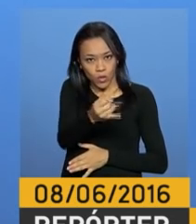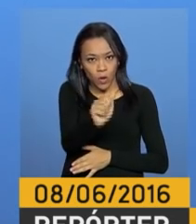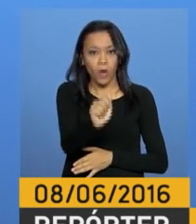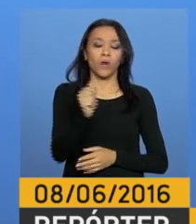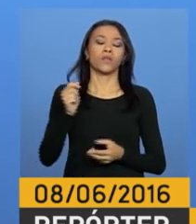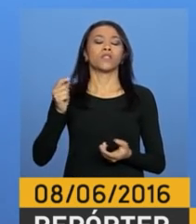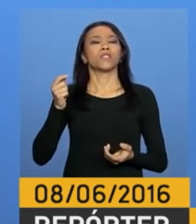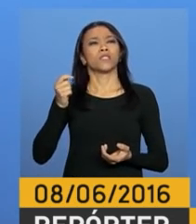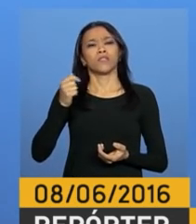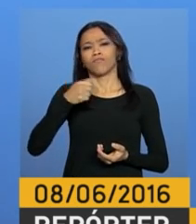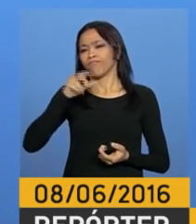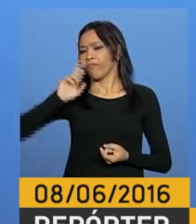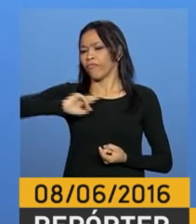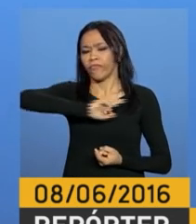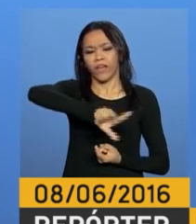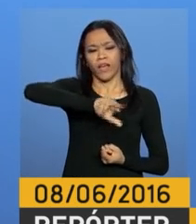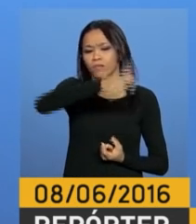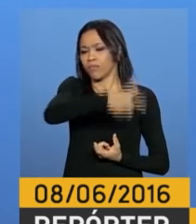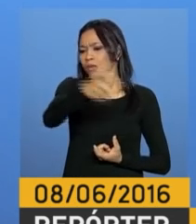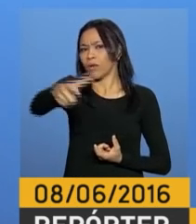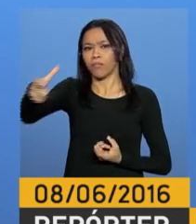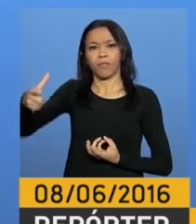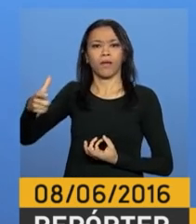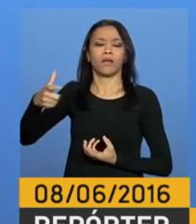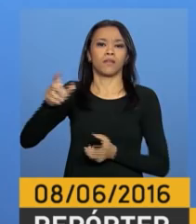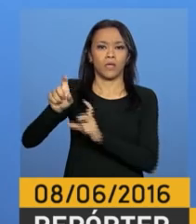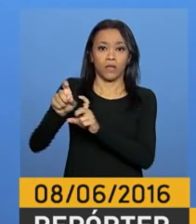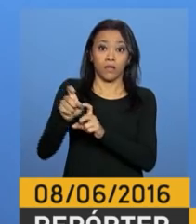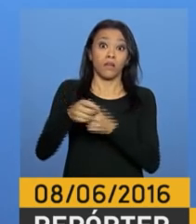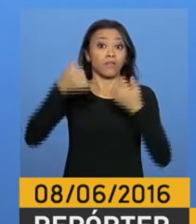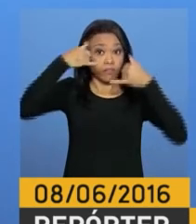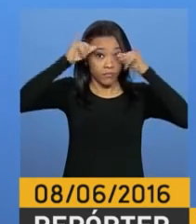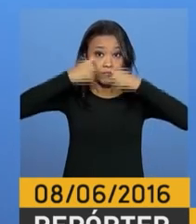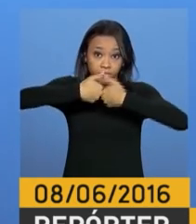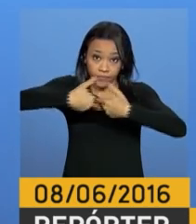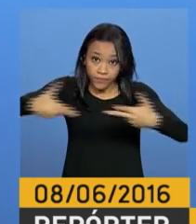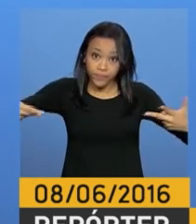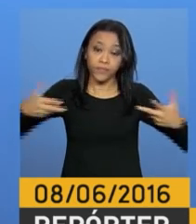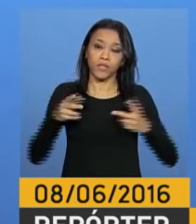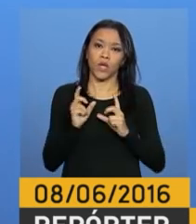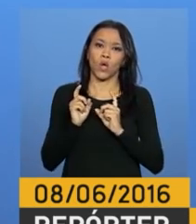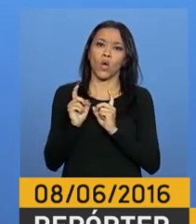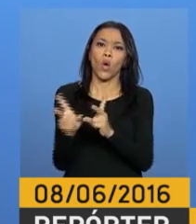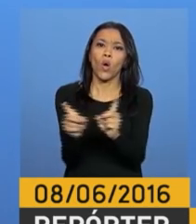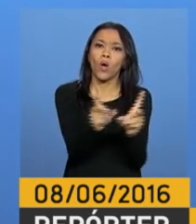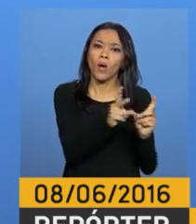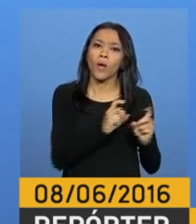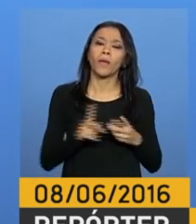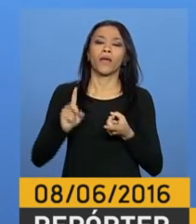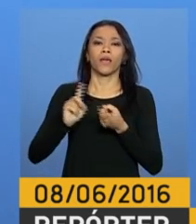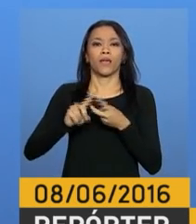plantadas da pecuária do Comércio associações